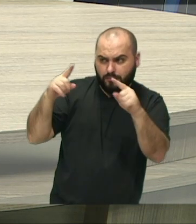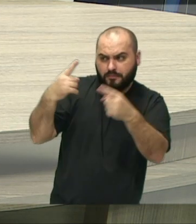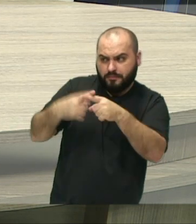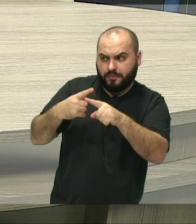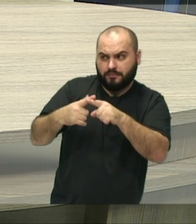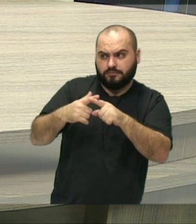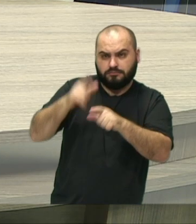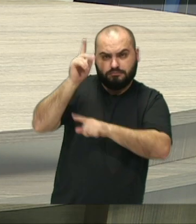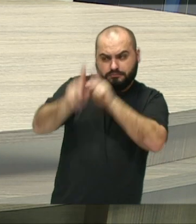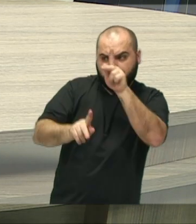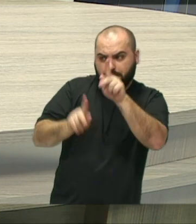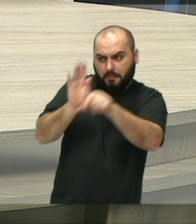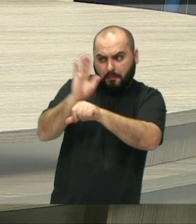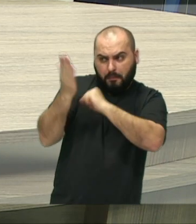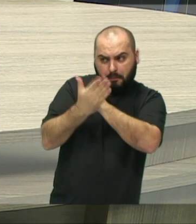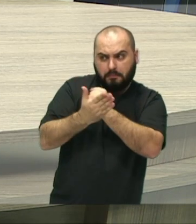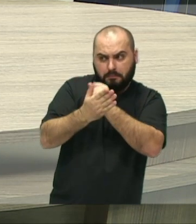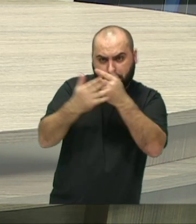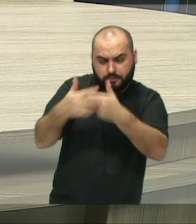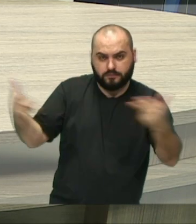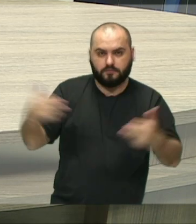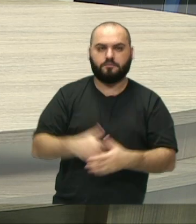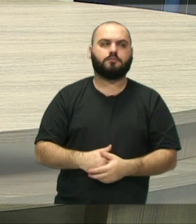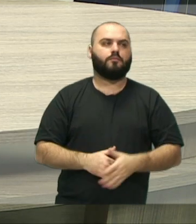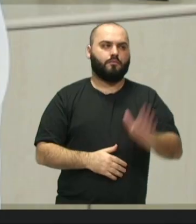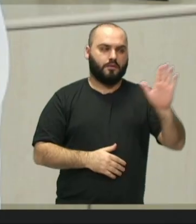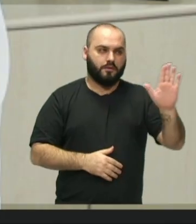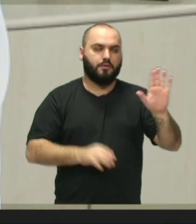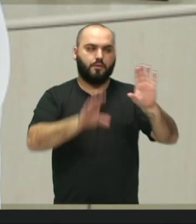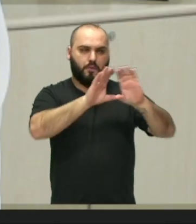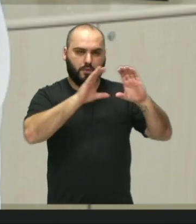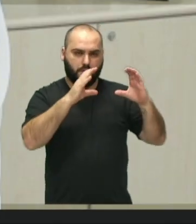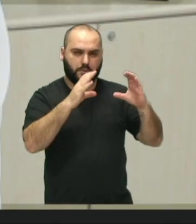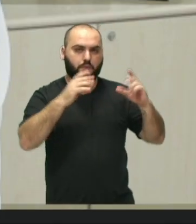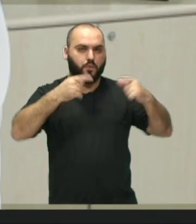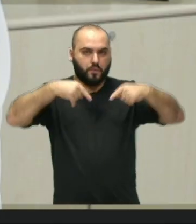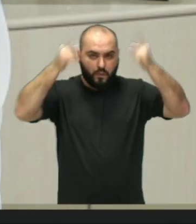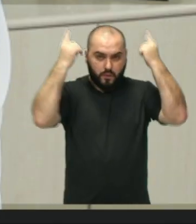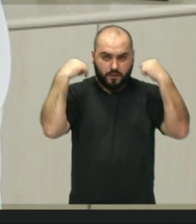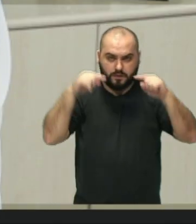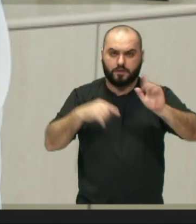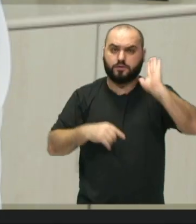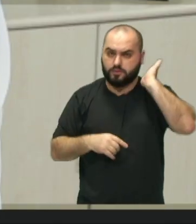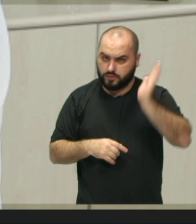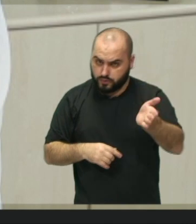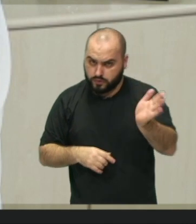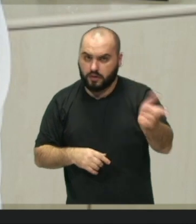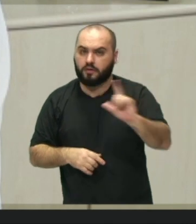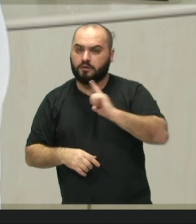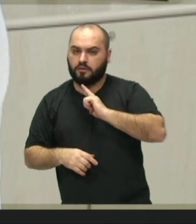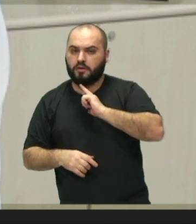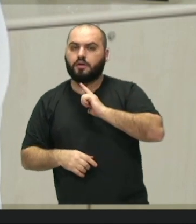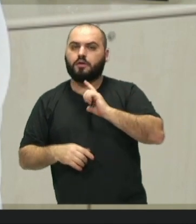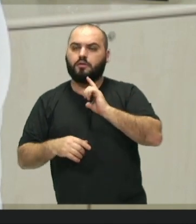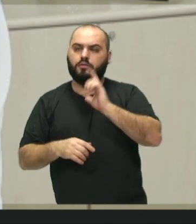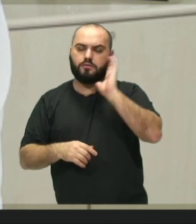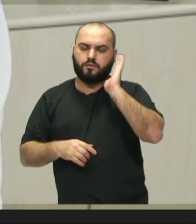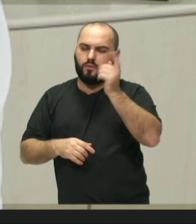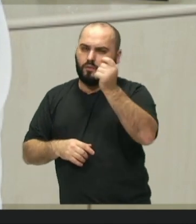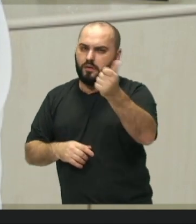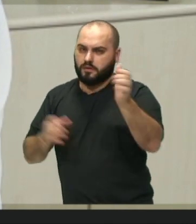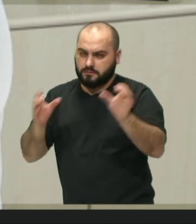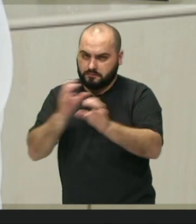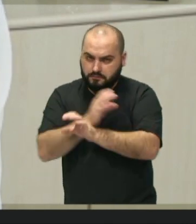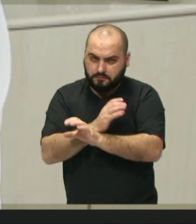extremamente populoso. Sim, Cordeiros já está atingido agora, então, por essas obras que estão em fase de conclusão.